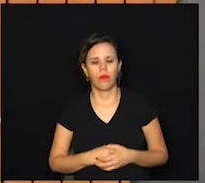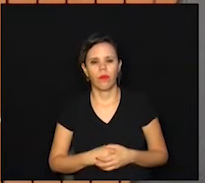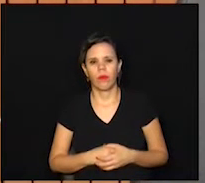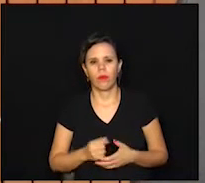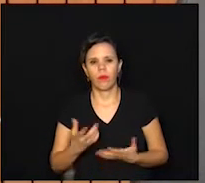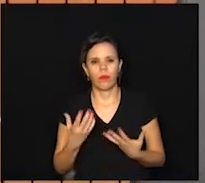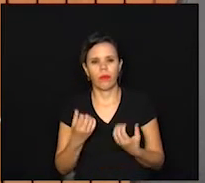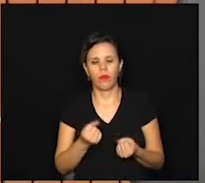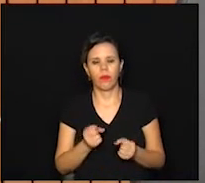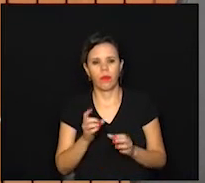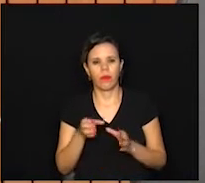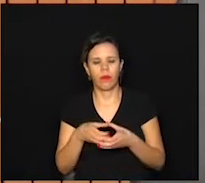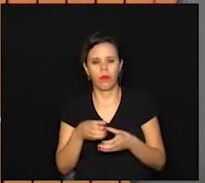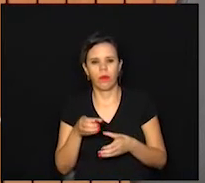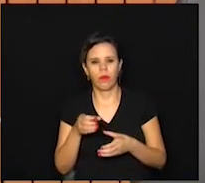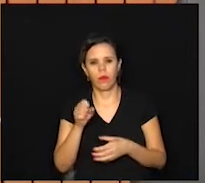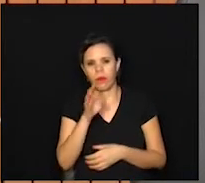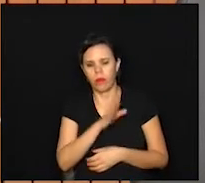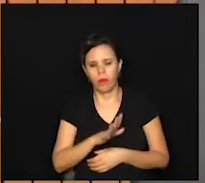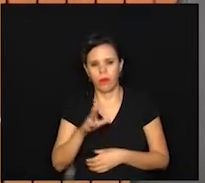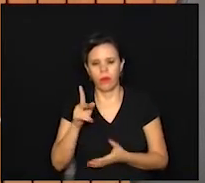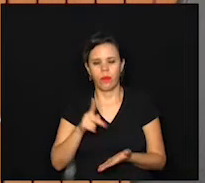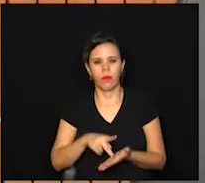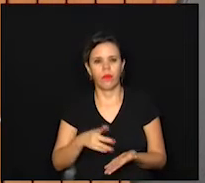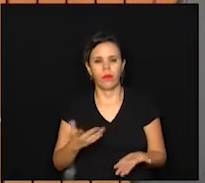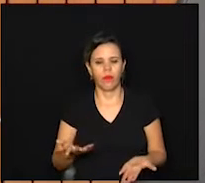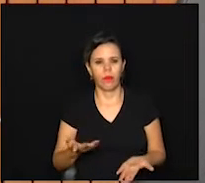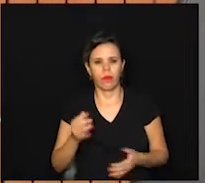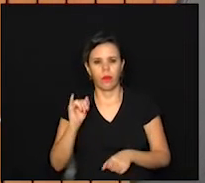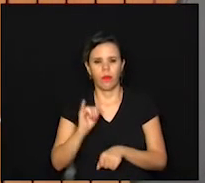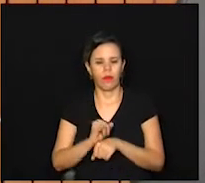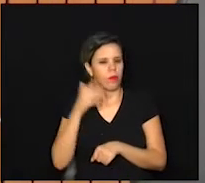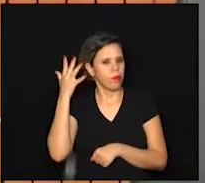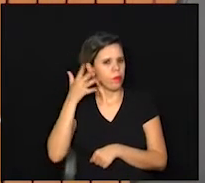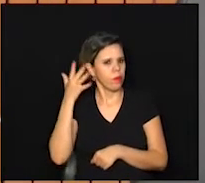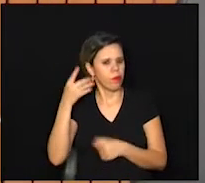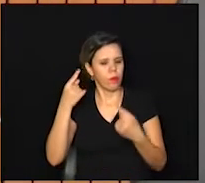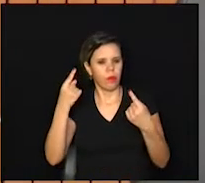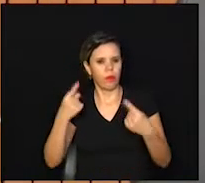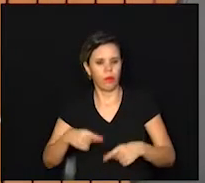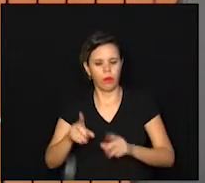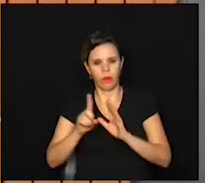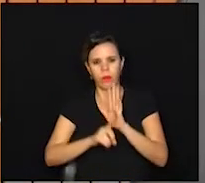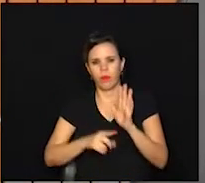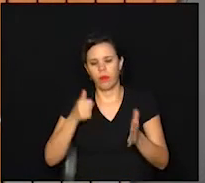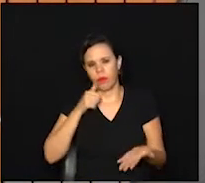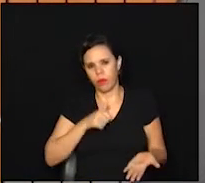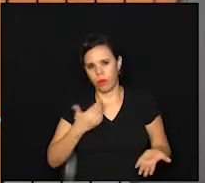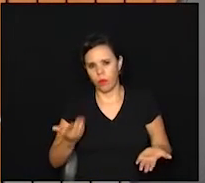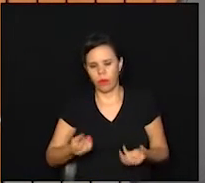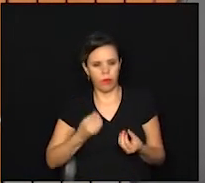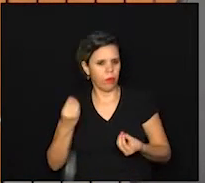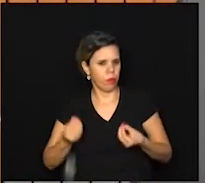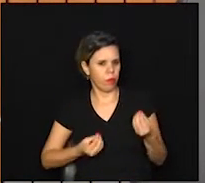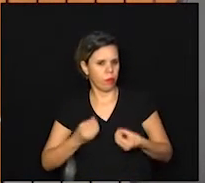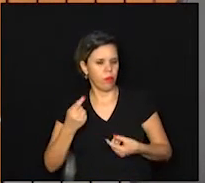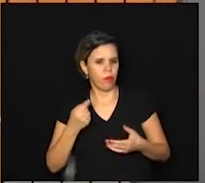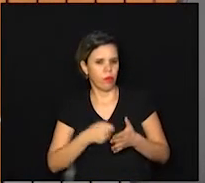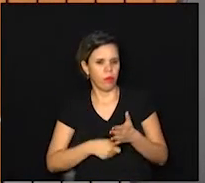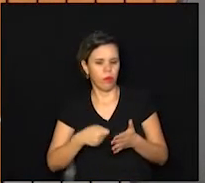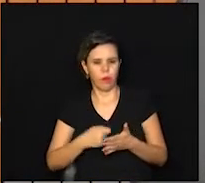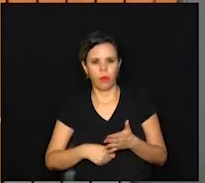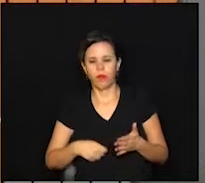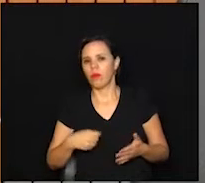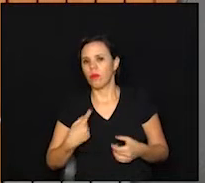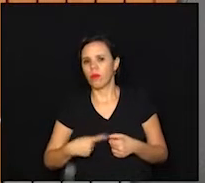inviabilização da Comissão Nacional da Verdade e o posicionamento internacional do Brasil contra os direitos da mulher, como uma política municipal de direitos